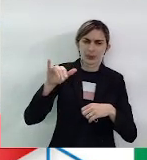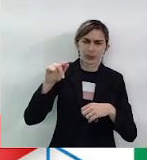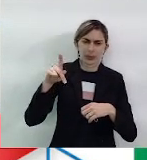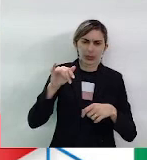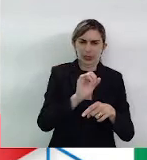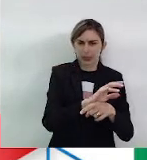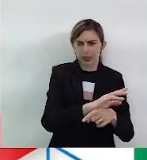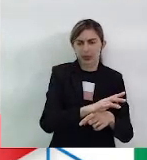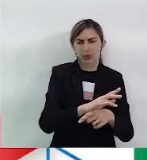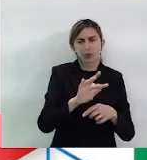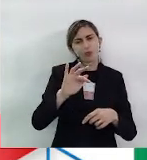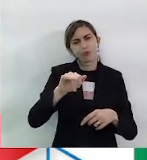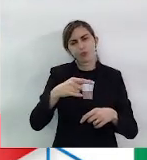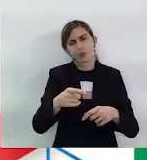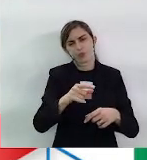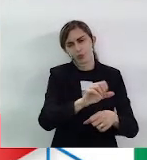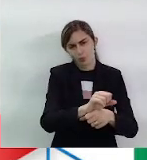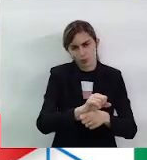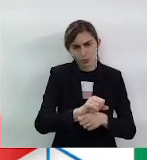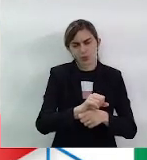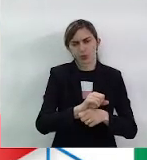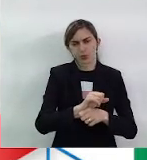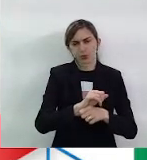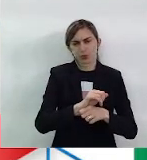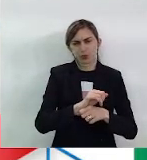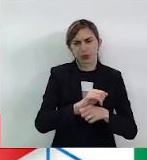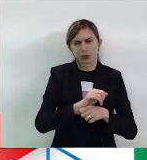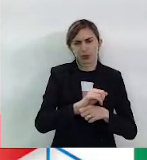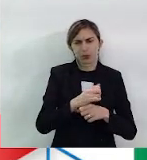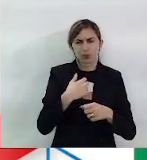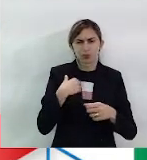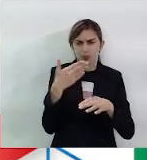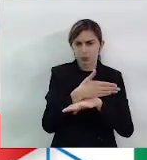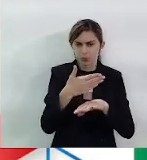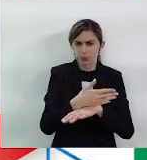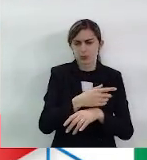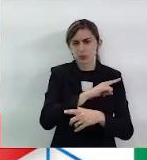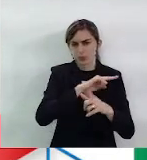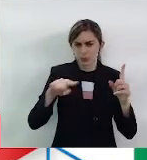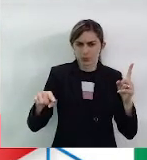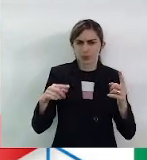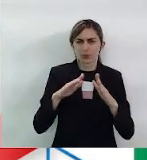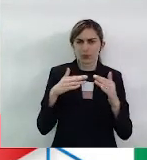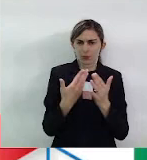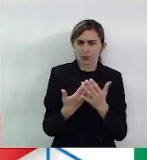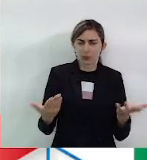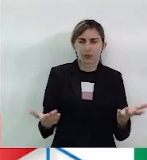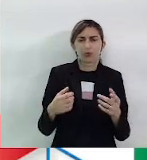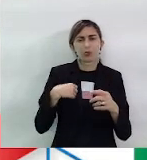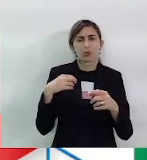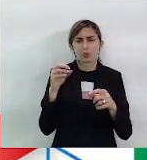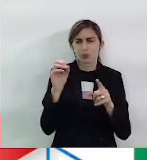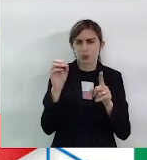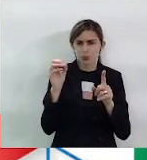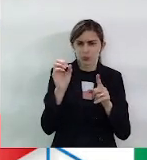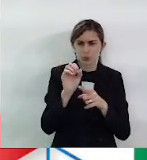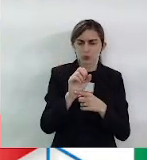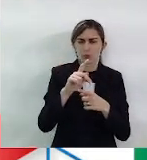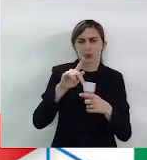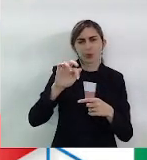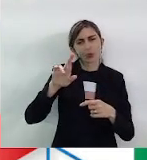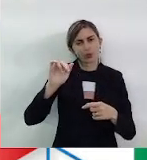foram suspensos da escola. Eu vou ter aí o artigo no plural, o substantivo alunos